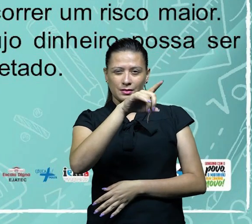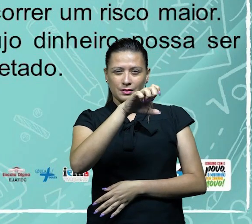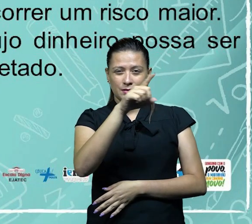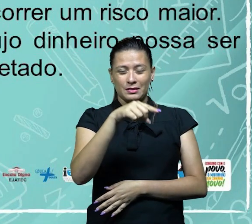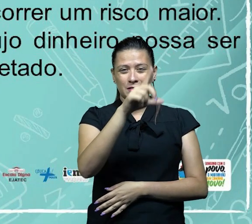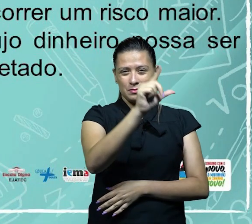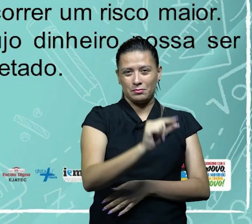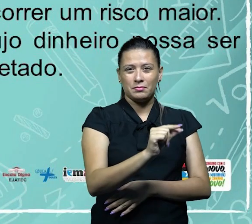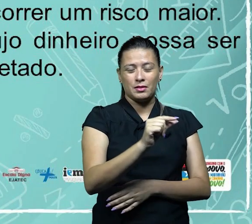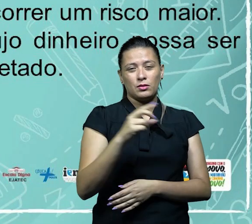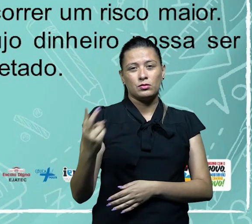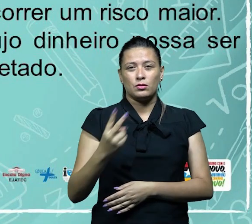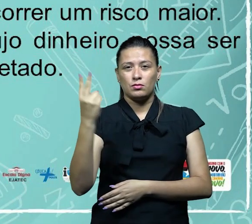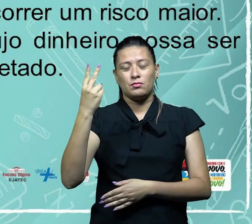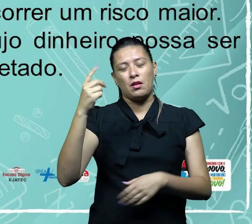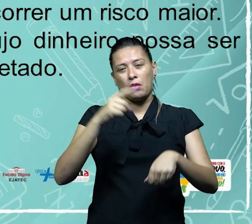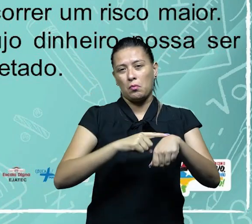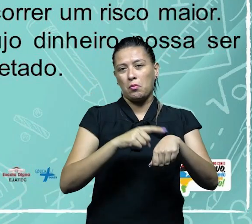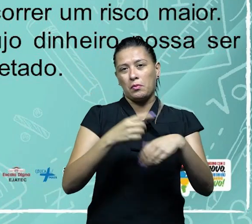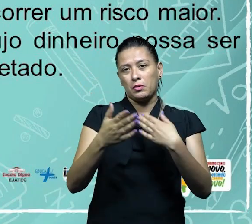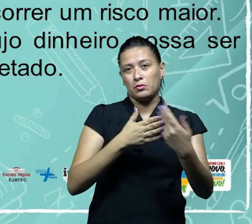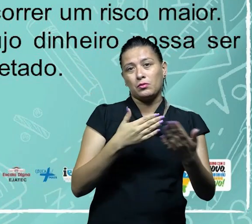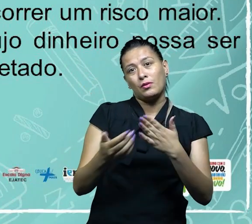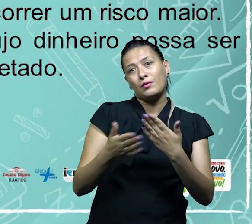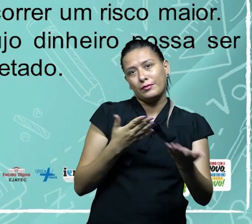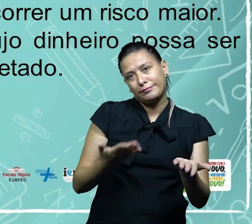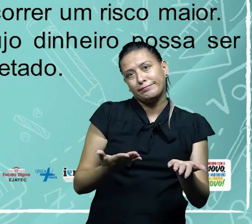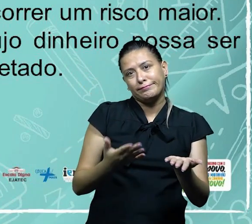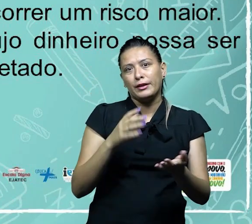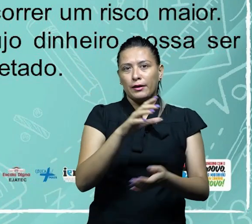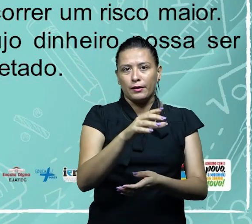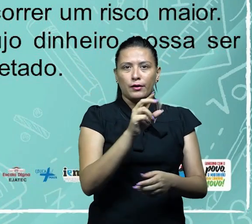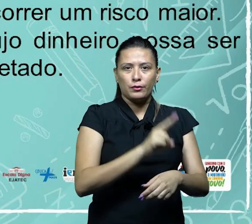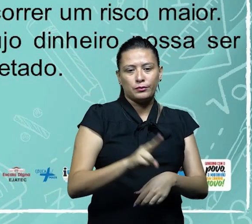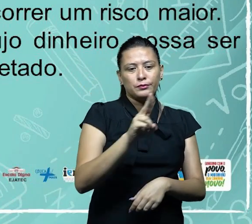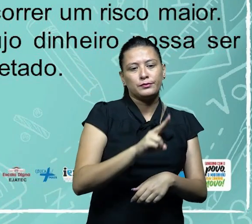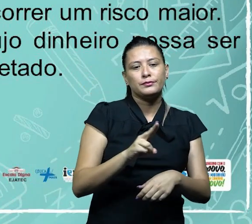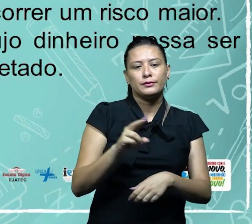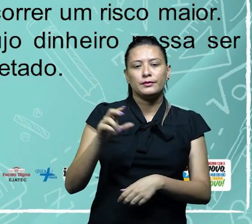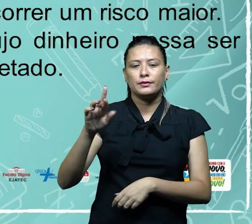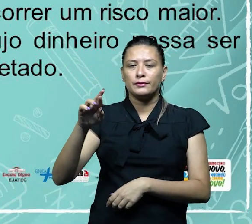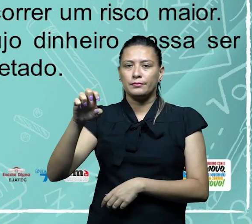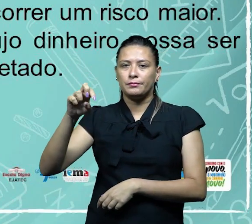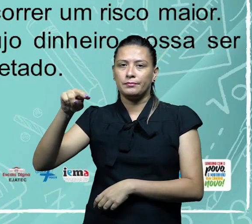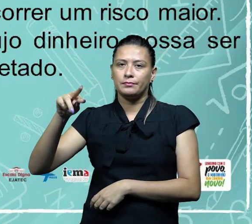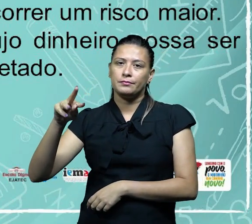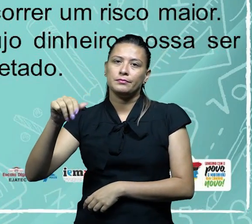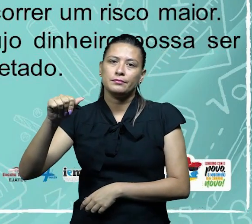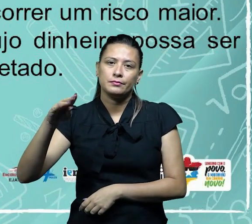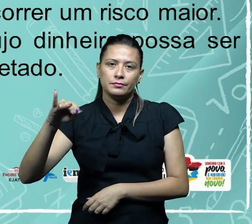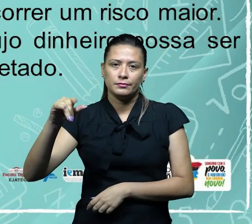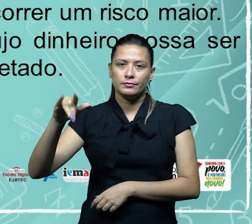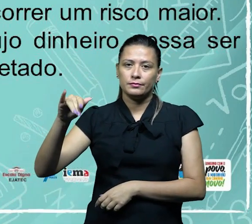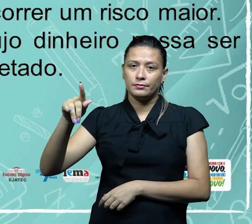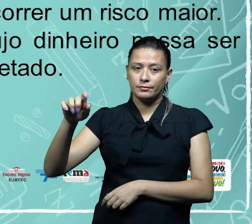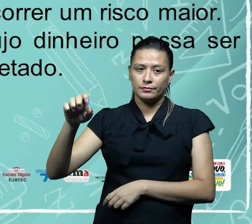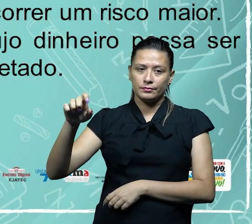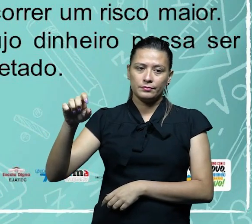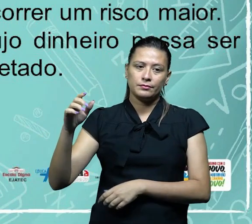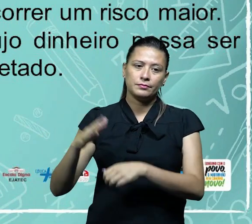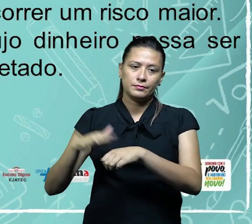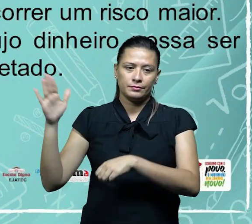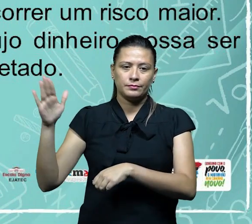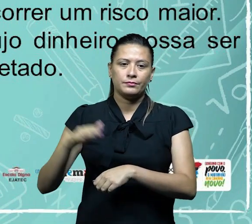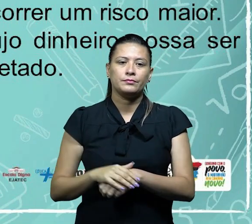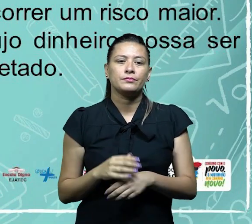Vamos lá. Nessa tríade dos investimentos, cada pessoa precisa fazer uma escolha na hora de definir onde aplicar o seu dinheiro, tá?